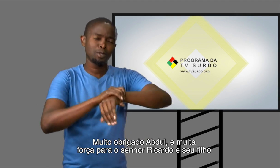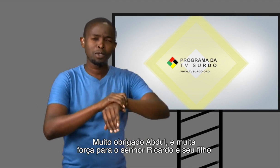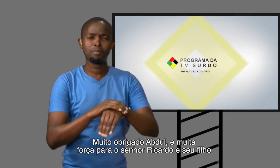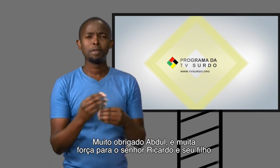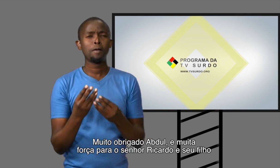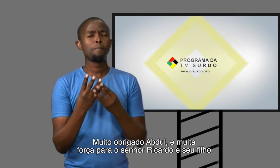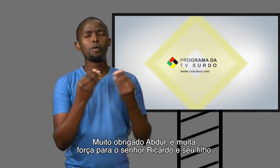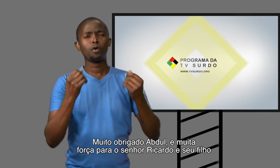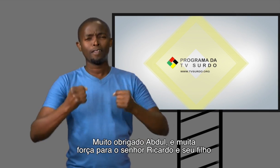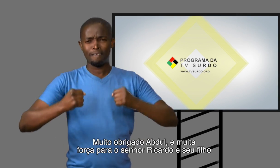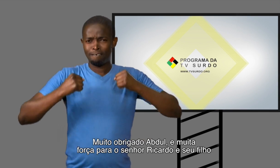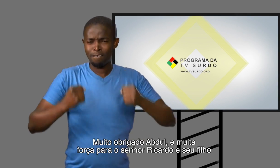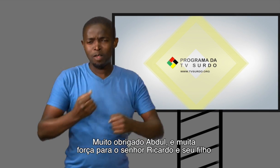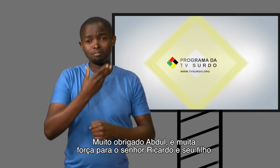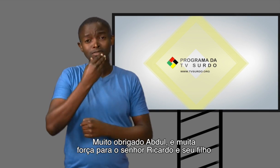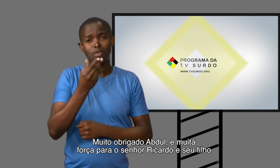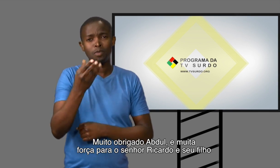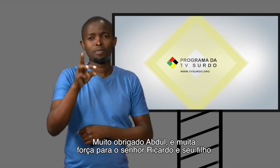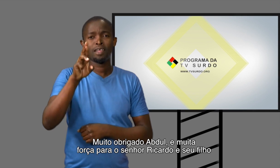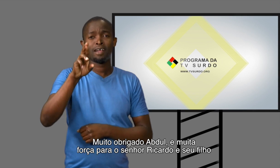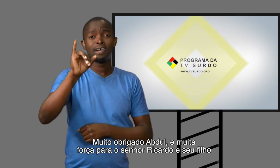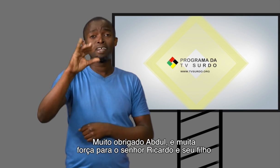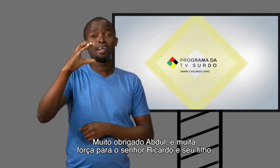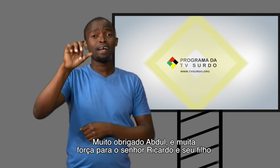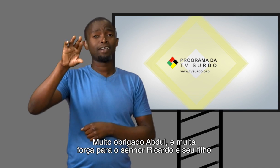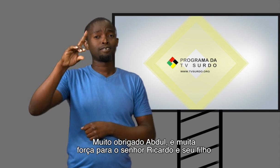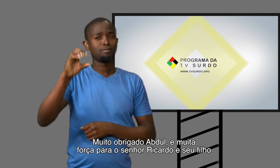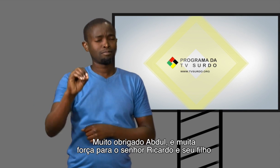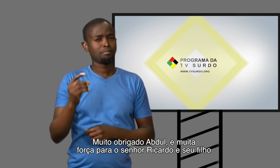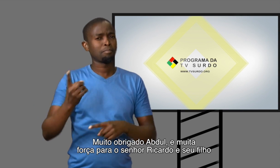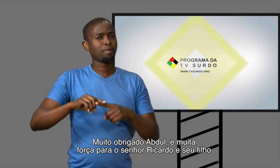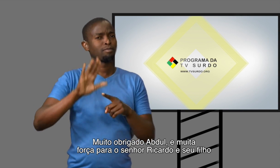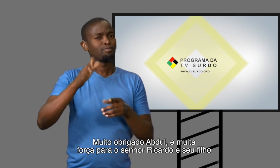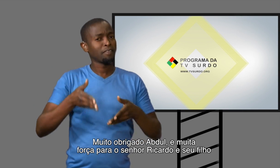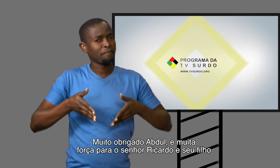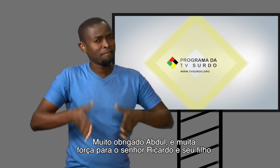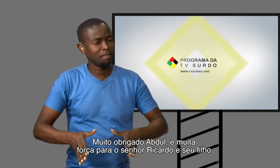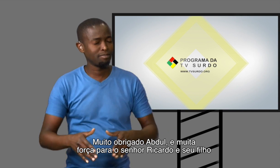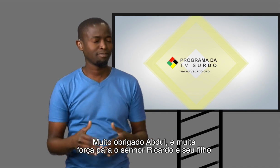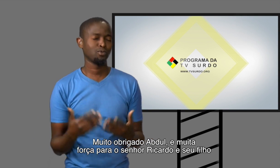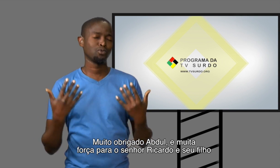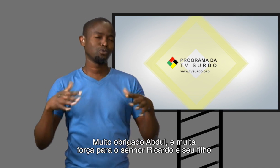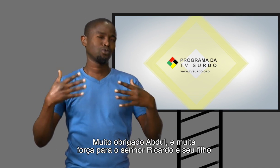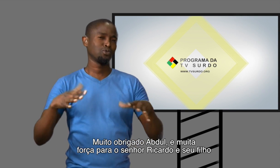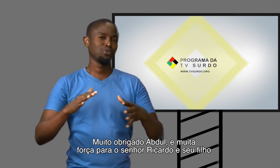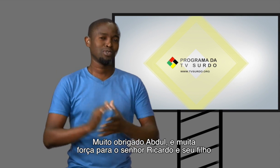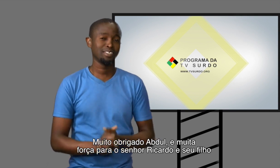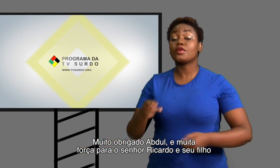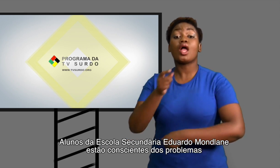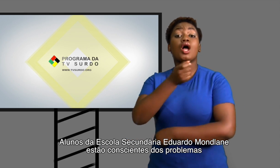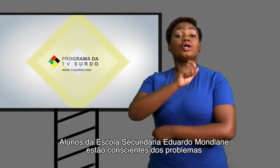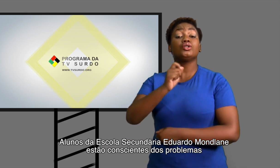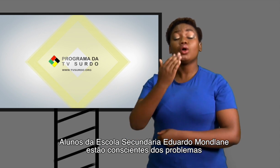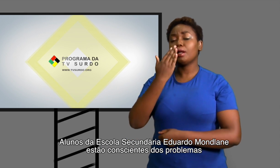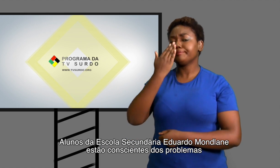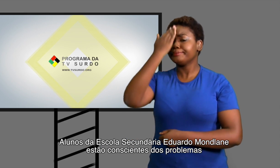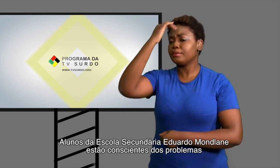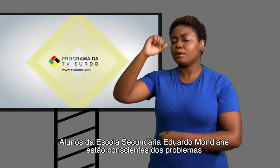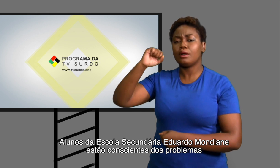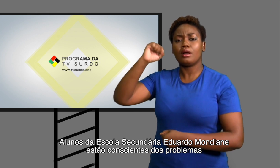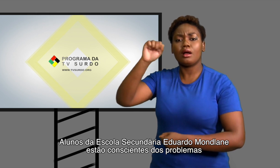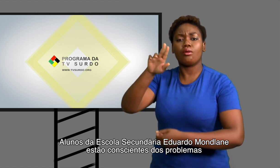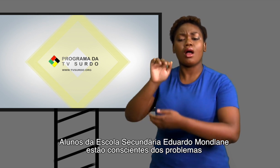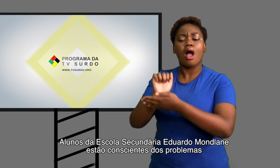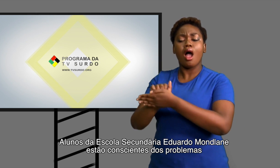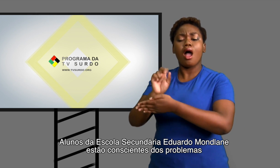Muito obrigado, Abdul, e muita força ao Sr. Ricardo e seu filho. Os alunos